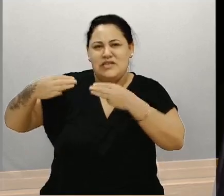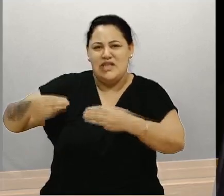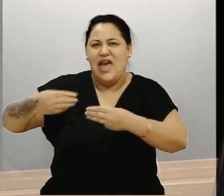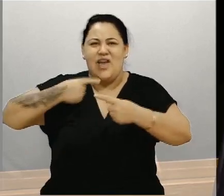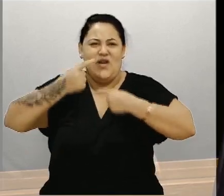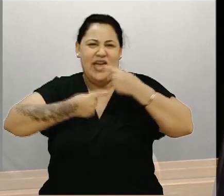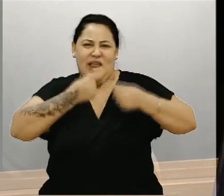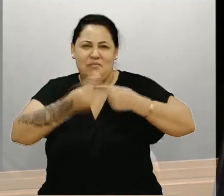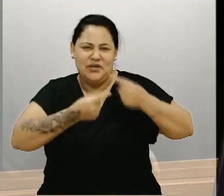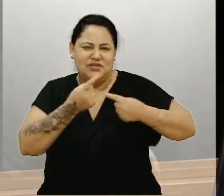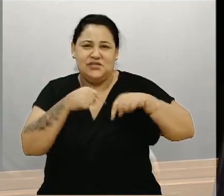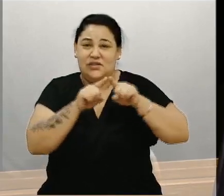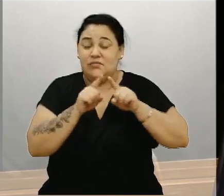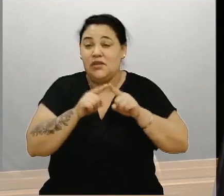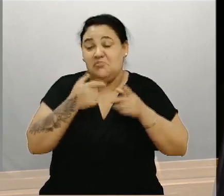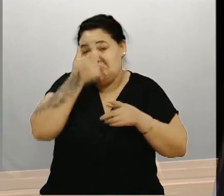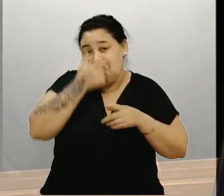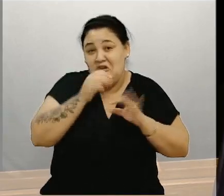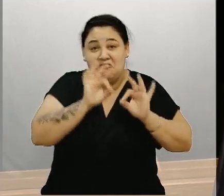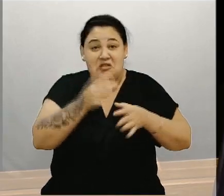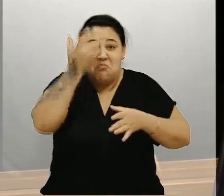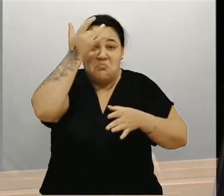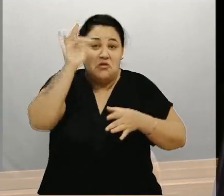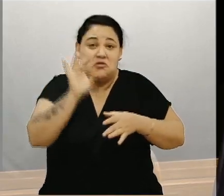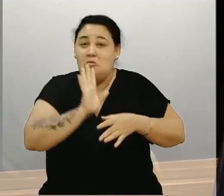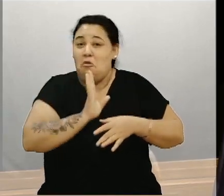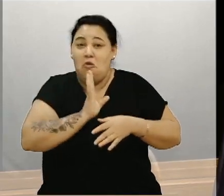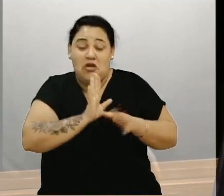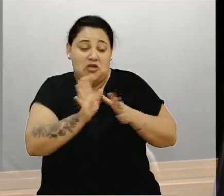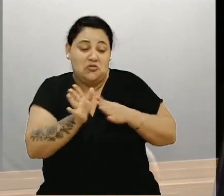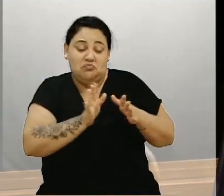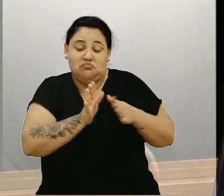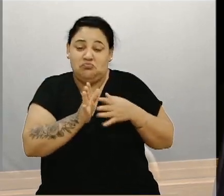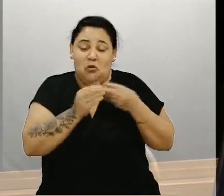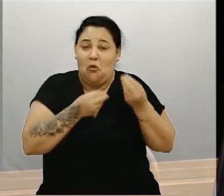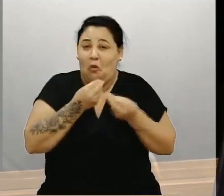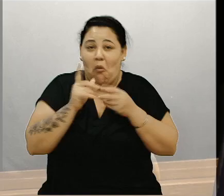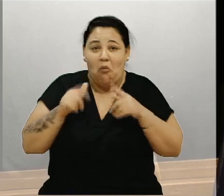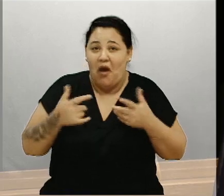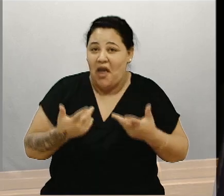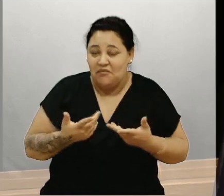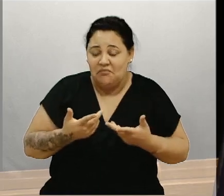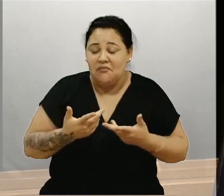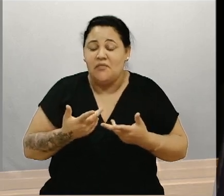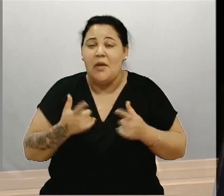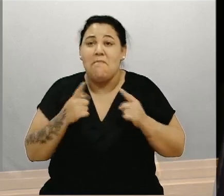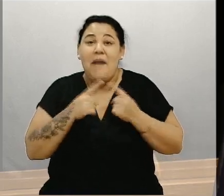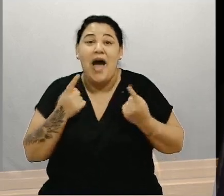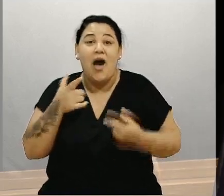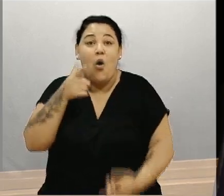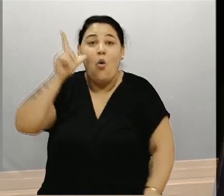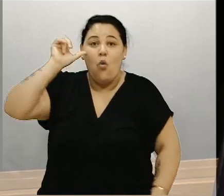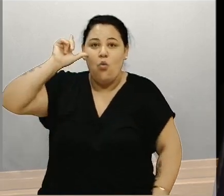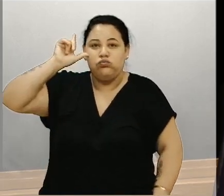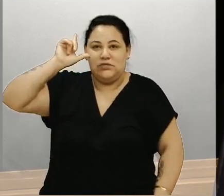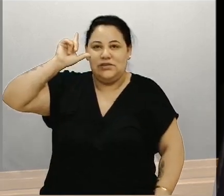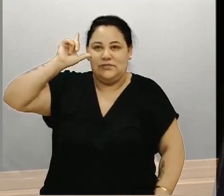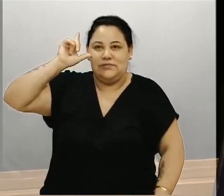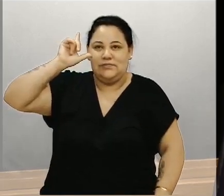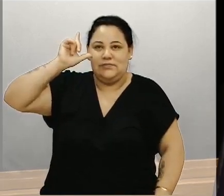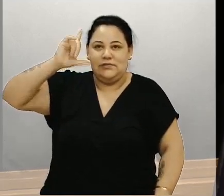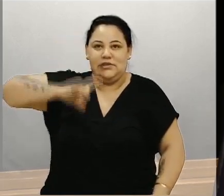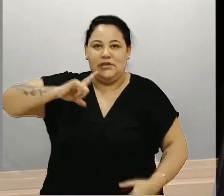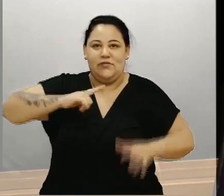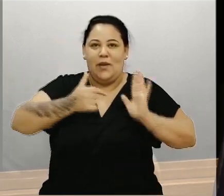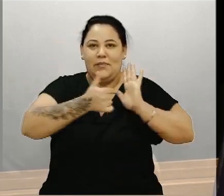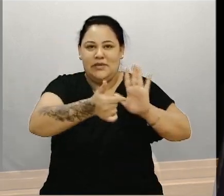reclamando, né? E talvez com razão, eu não conheço o trâmite lá, dessa situação. Ontem, naquela apresentação para